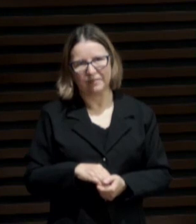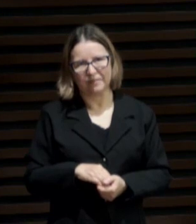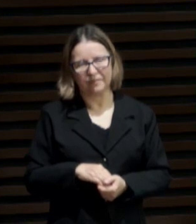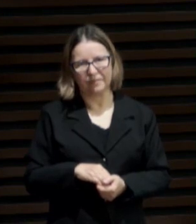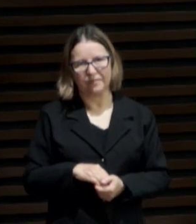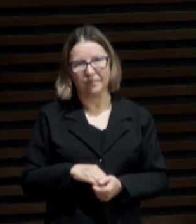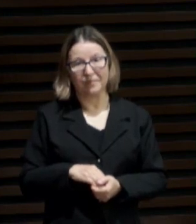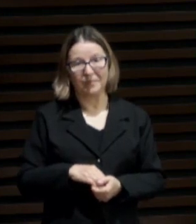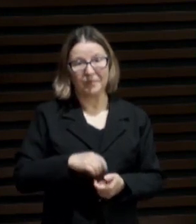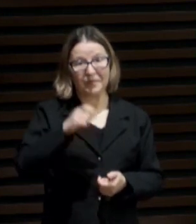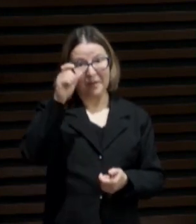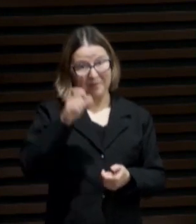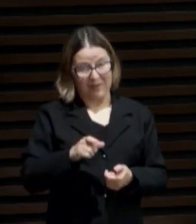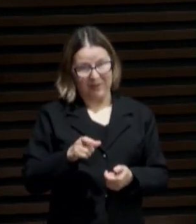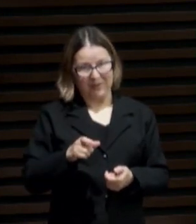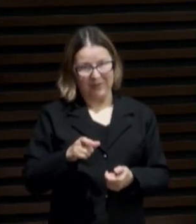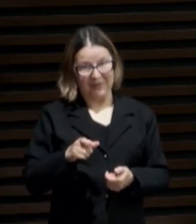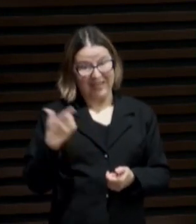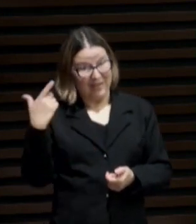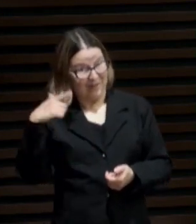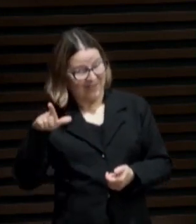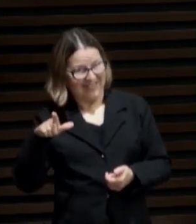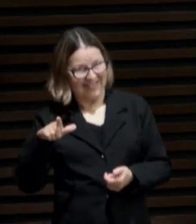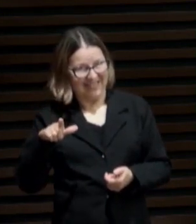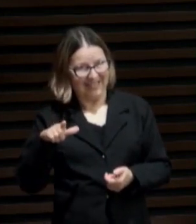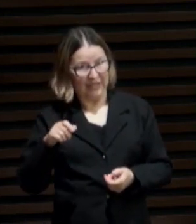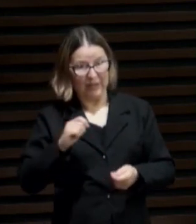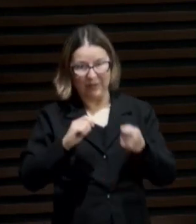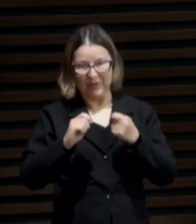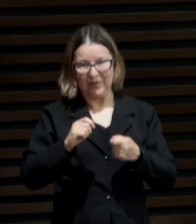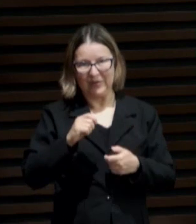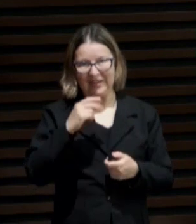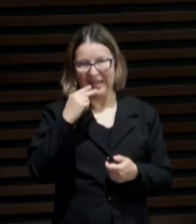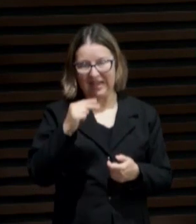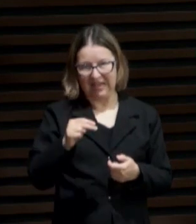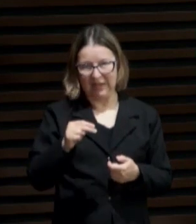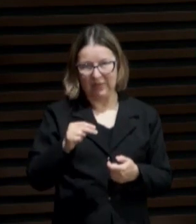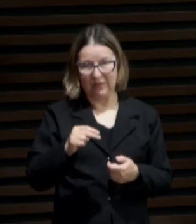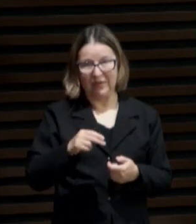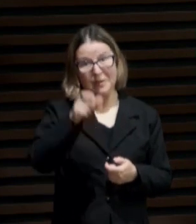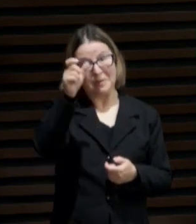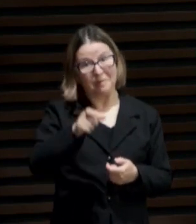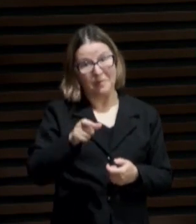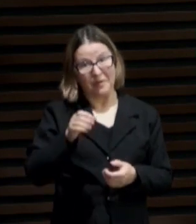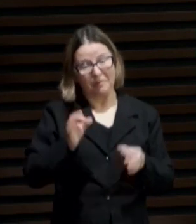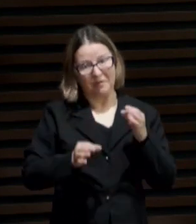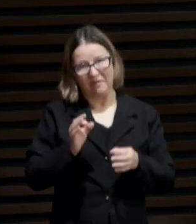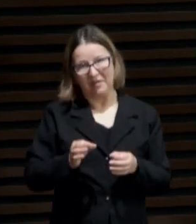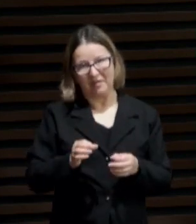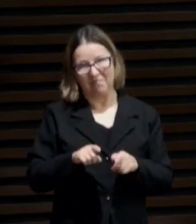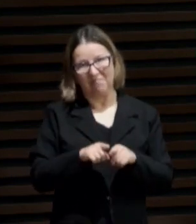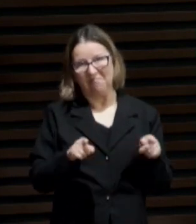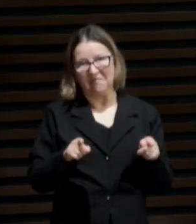A pessoa que consegue controlar a língua é um varão perfeito. A Bíblia nunca vai dizer que o homem é